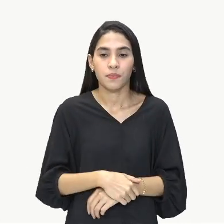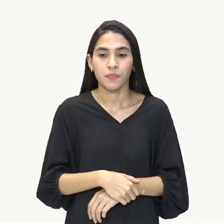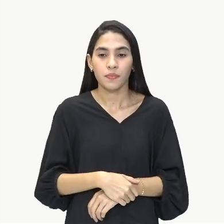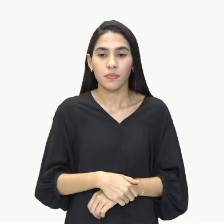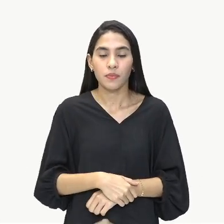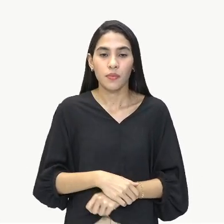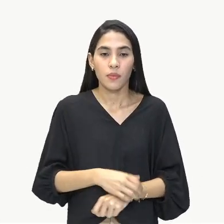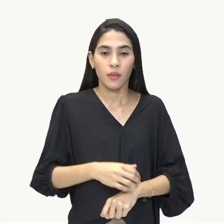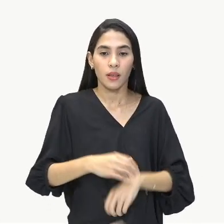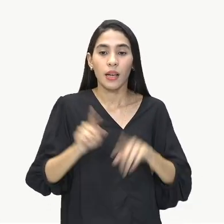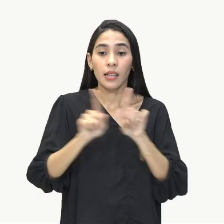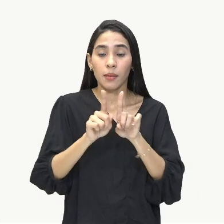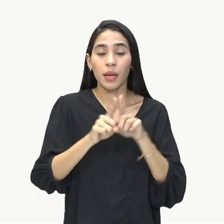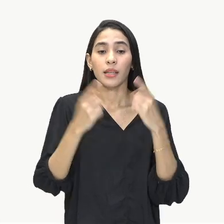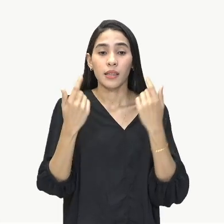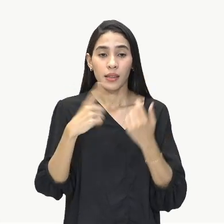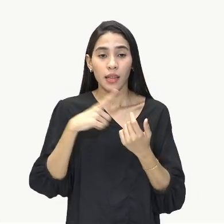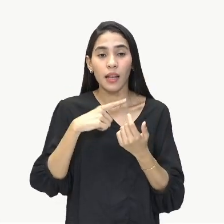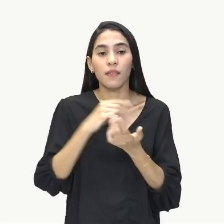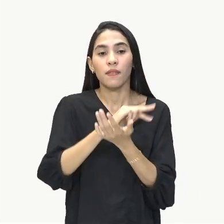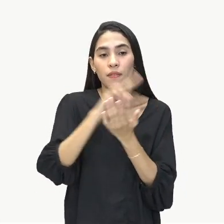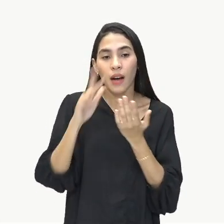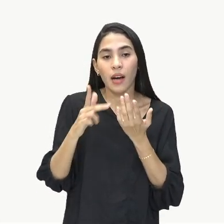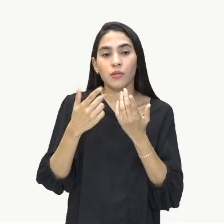existem fatores que podem